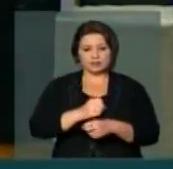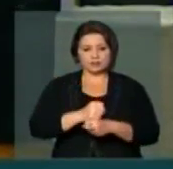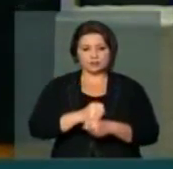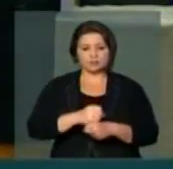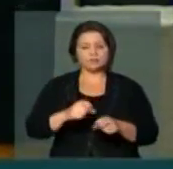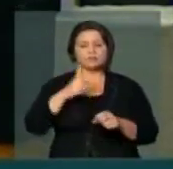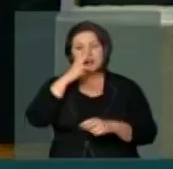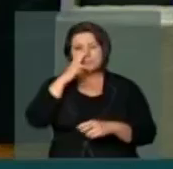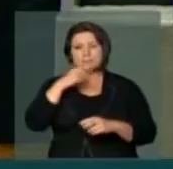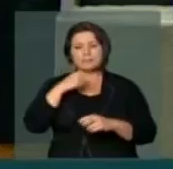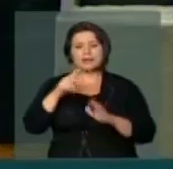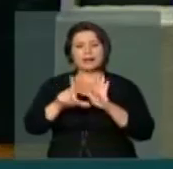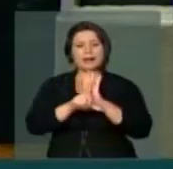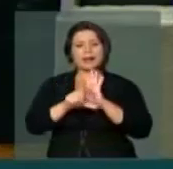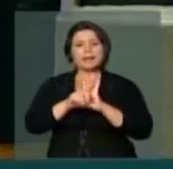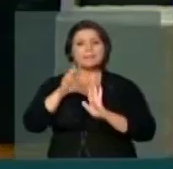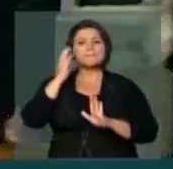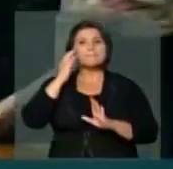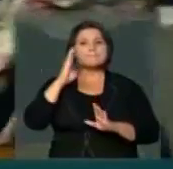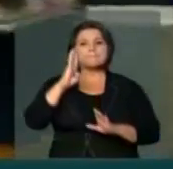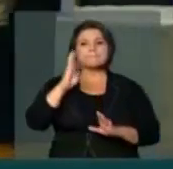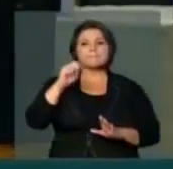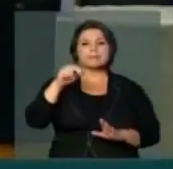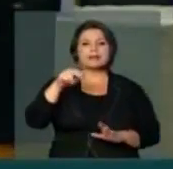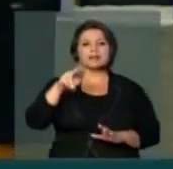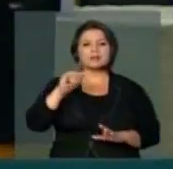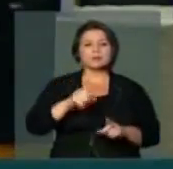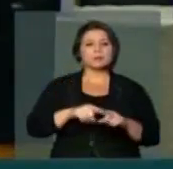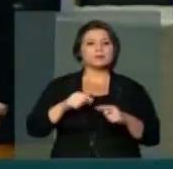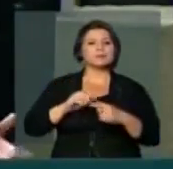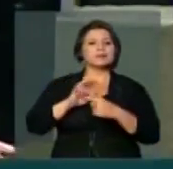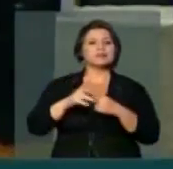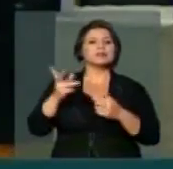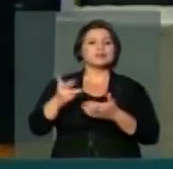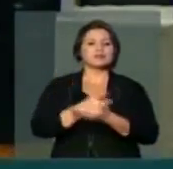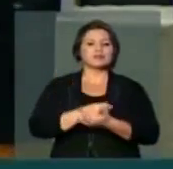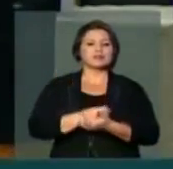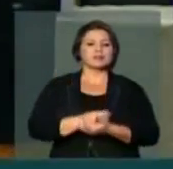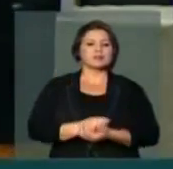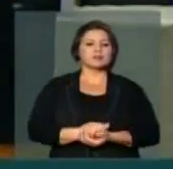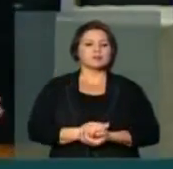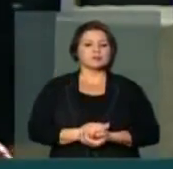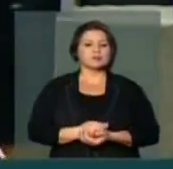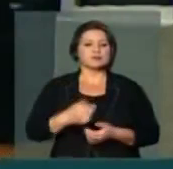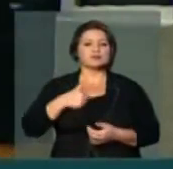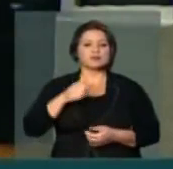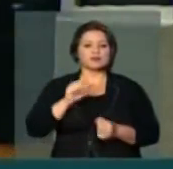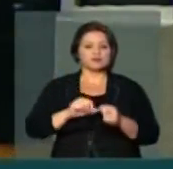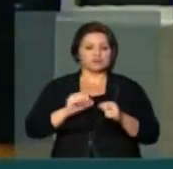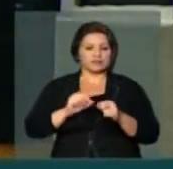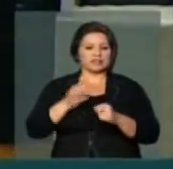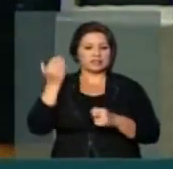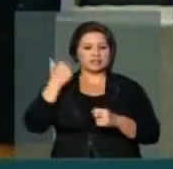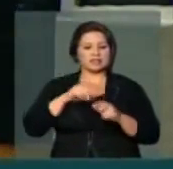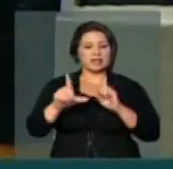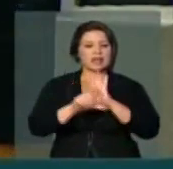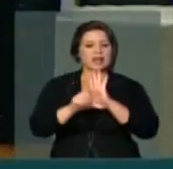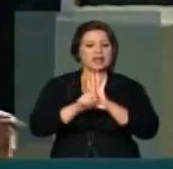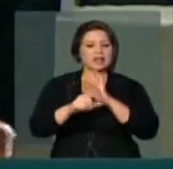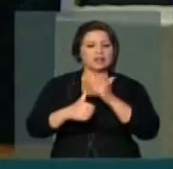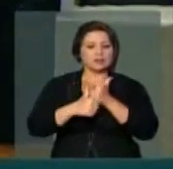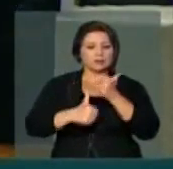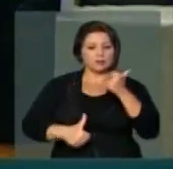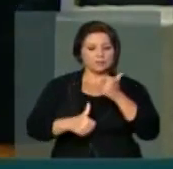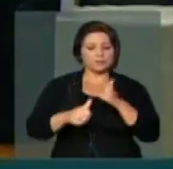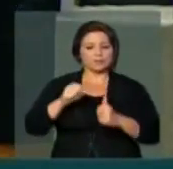com aquilo que eu já tinha exercitado no mandato anterior, ainda no exercício como suplente. Eu